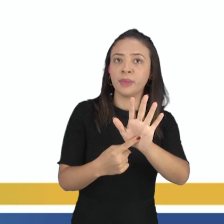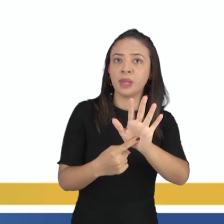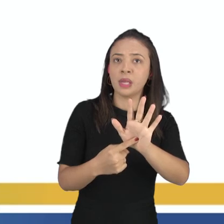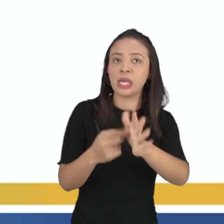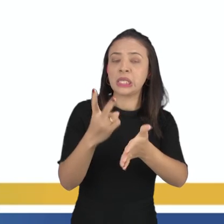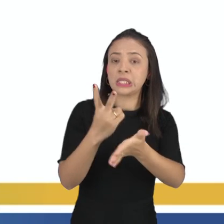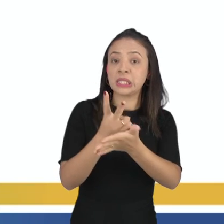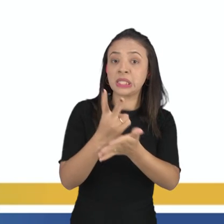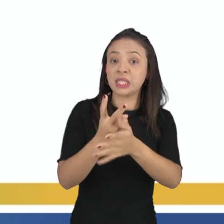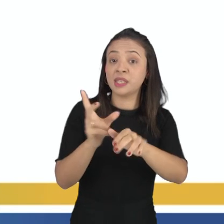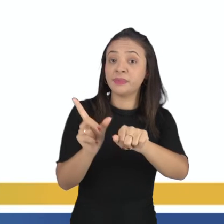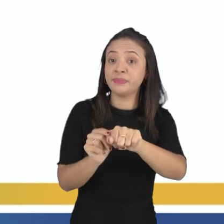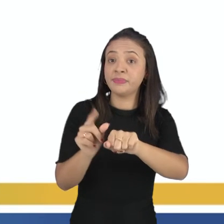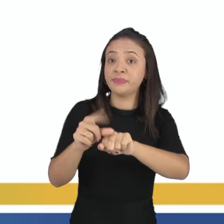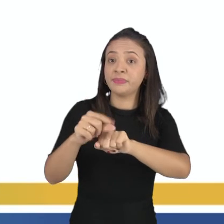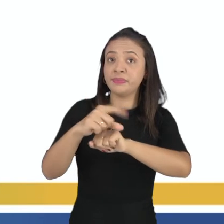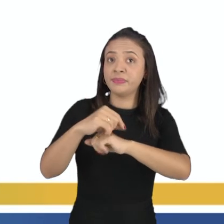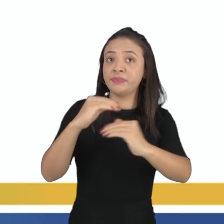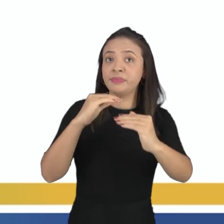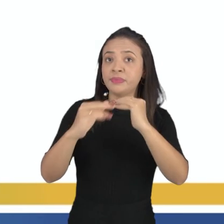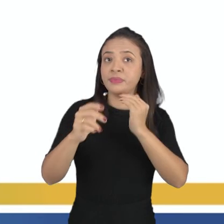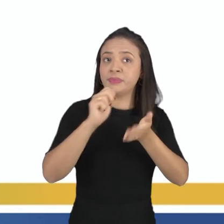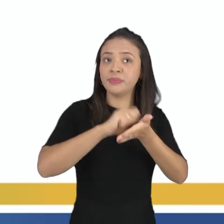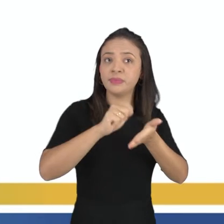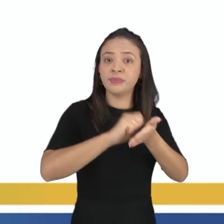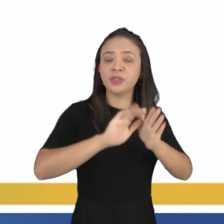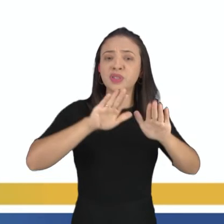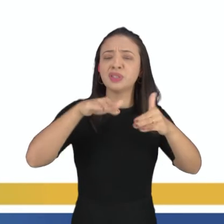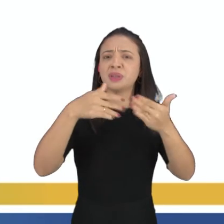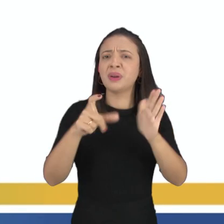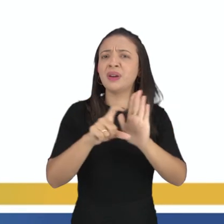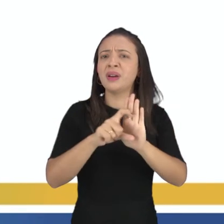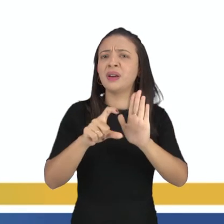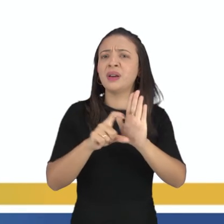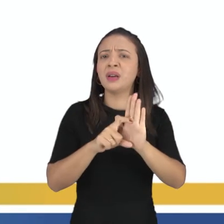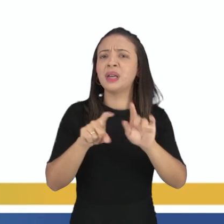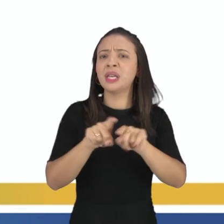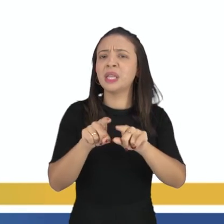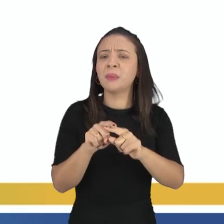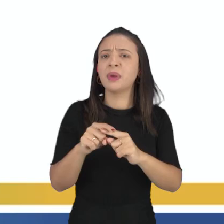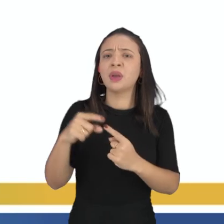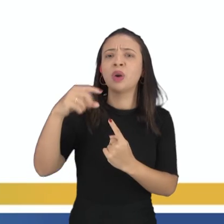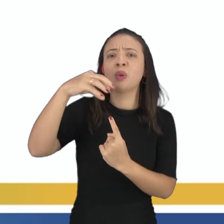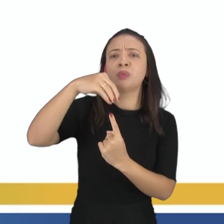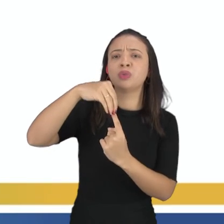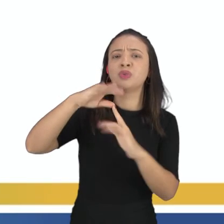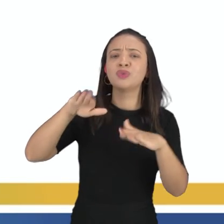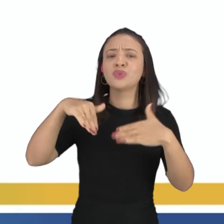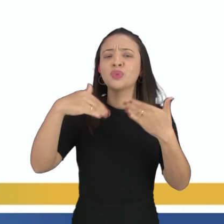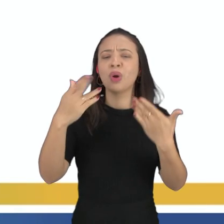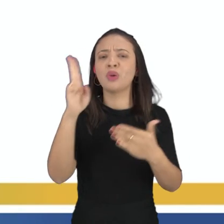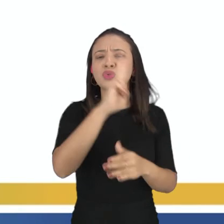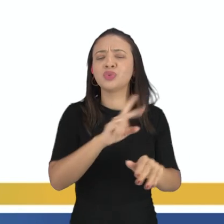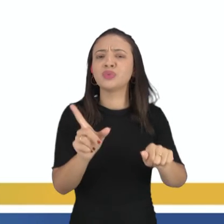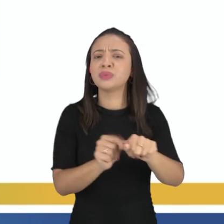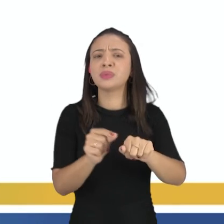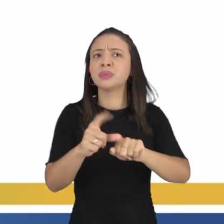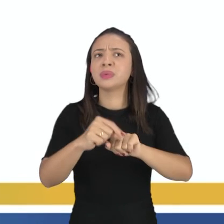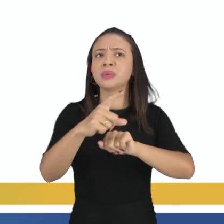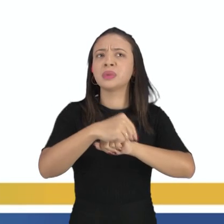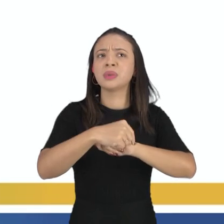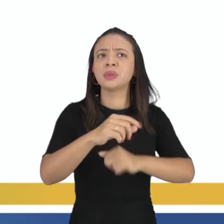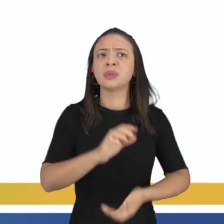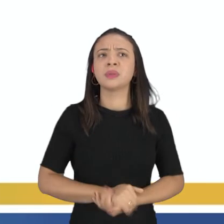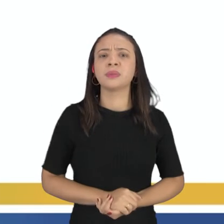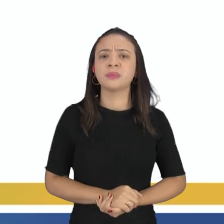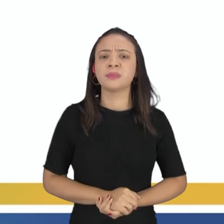o contra-argumento é escrito em quais parágrafos e qual o objetivo desse método argumentativo? Olha